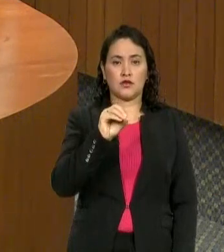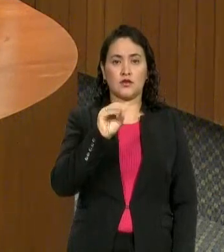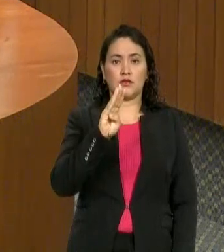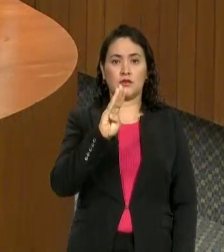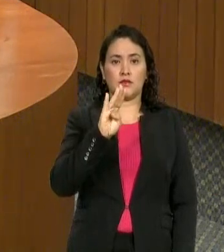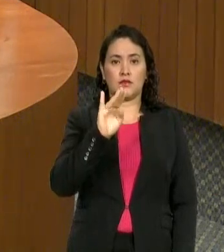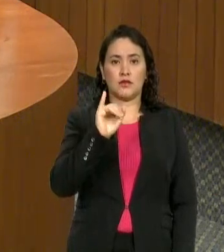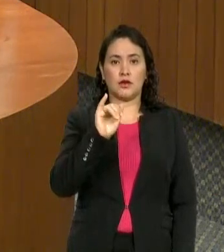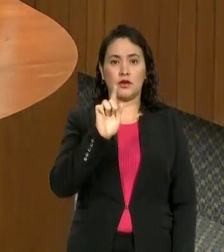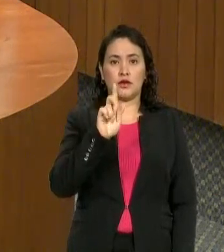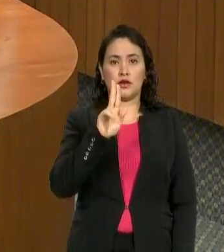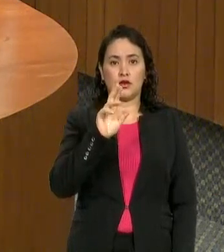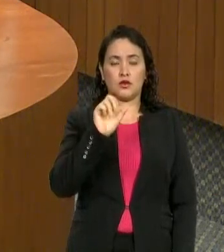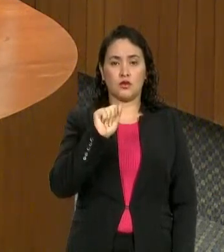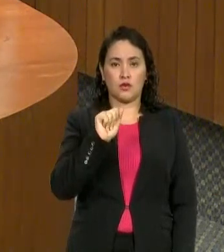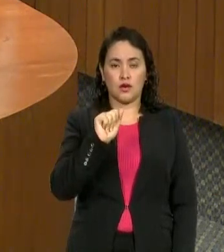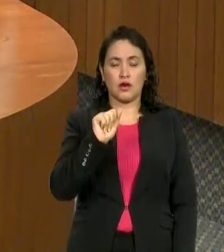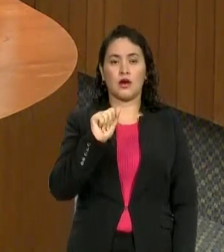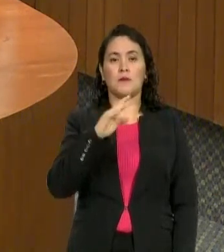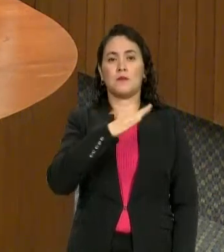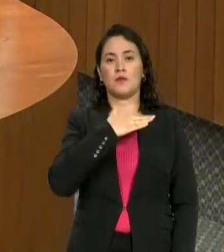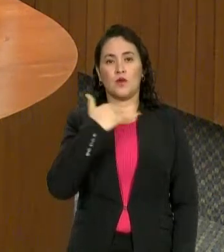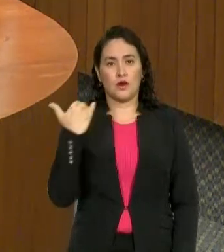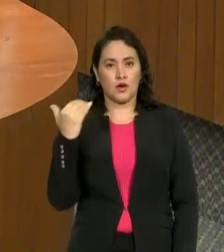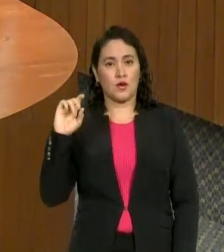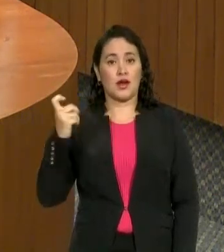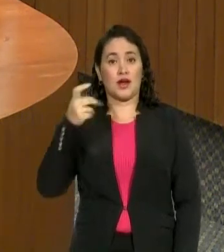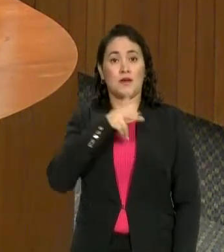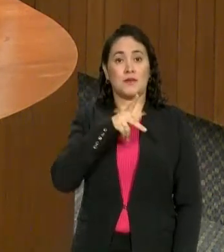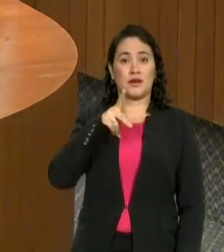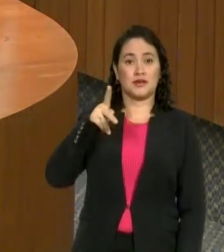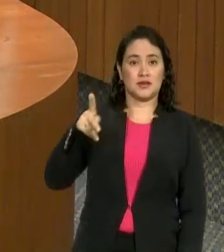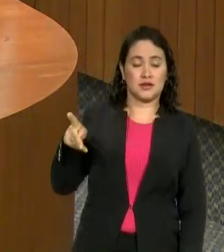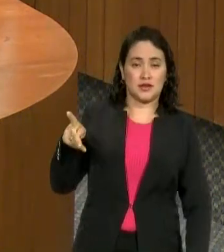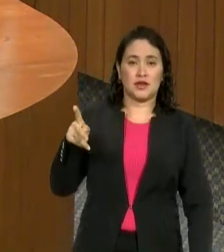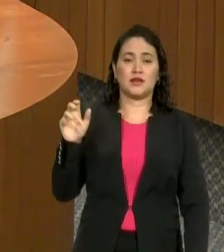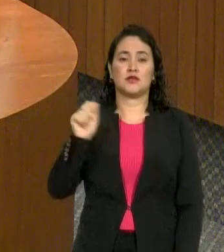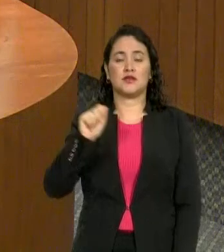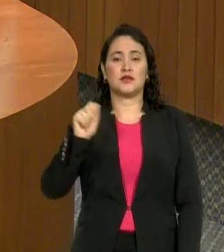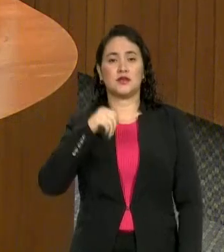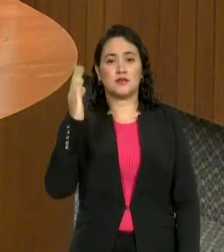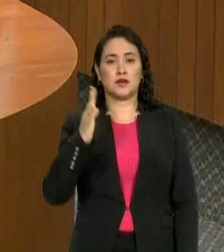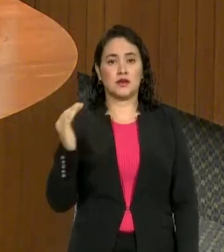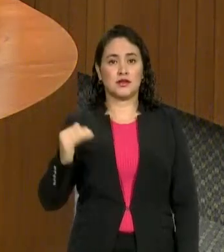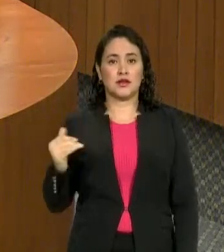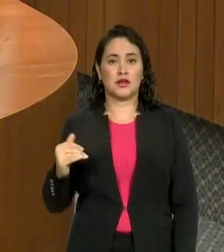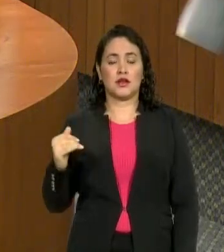Federação Maranhense de Vôlei, que faleceu no último final de semana.